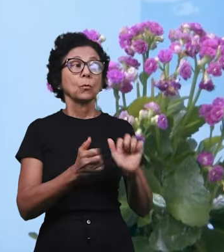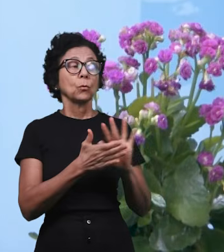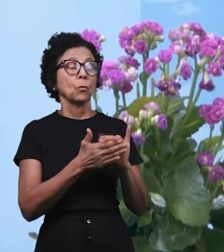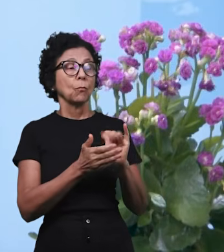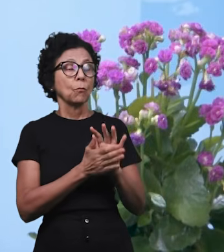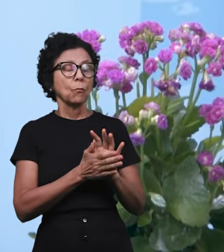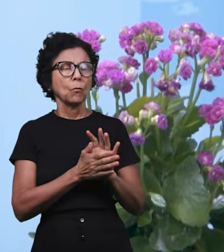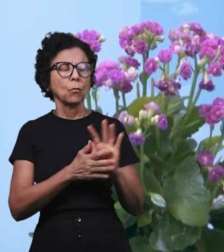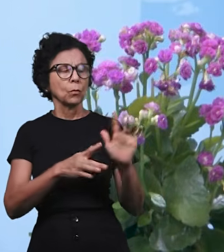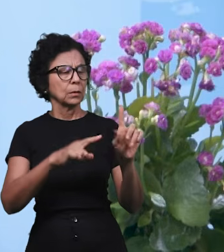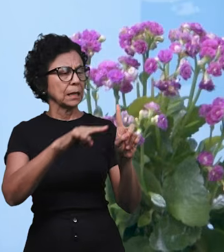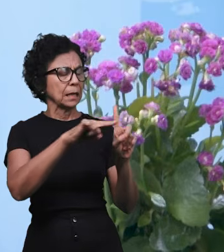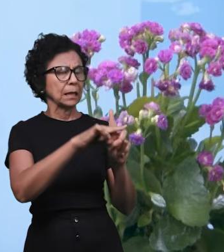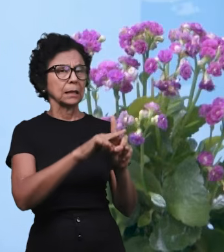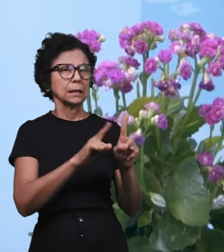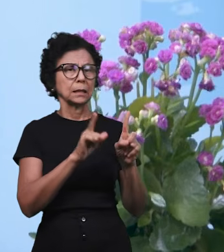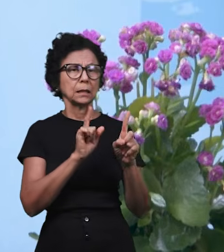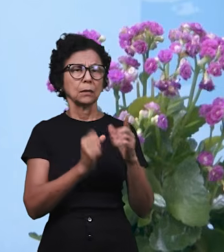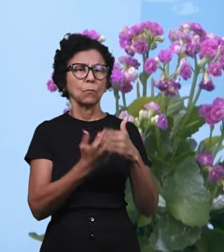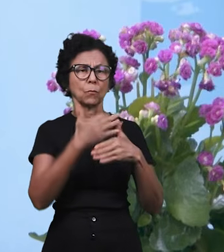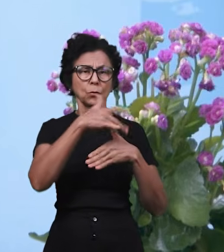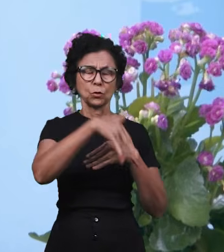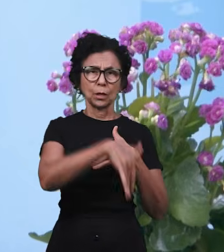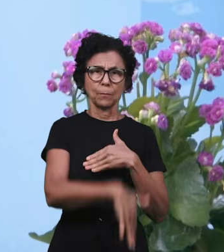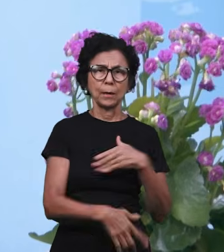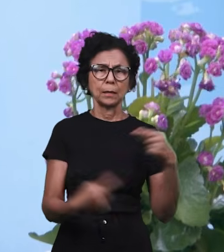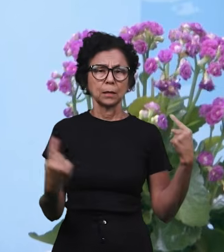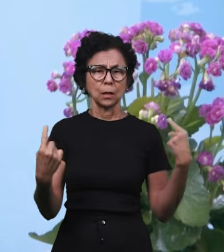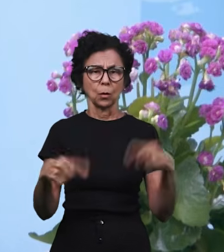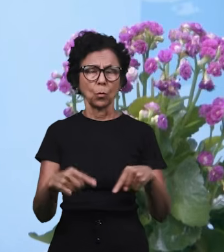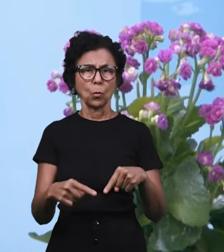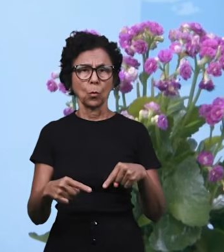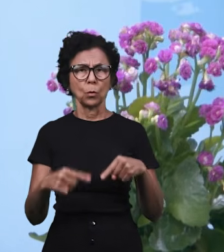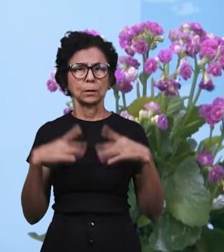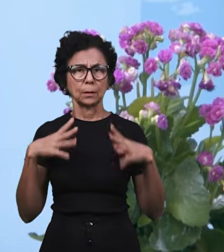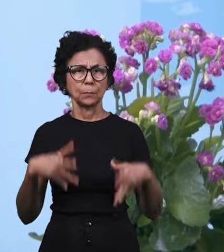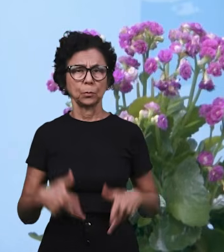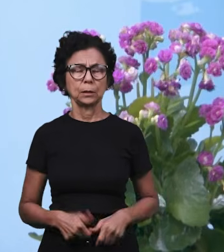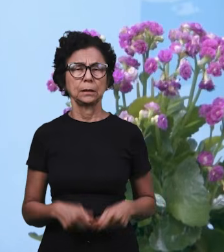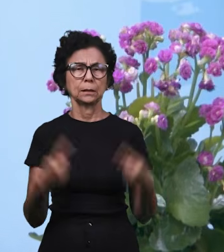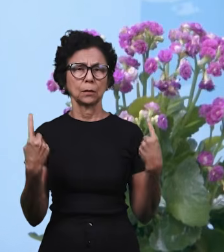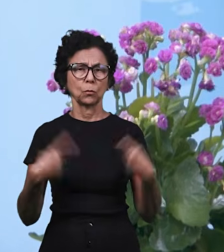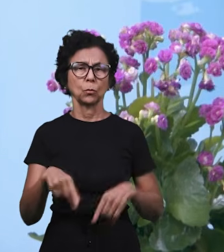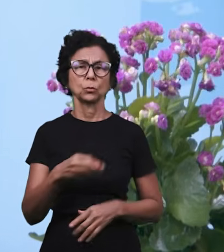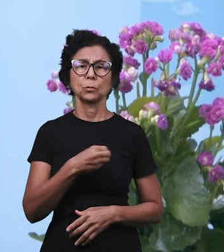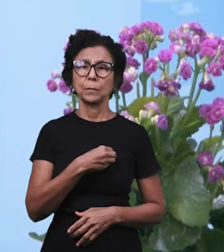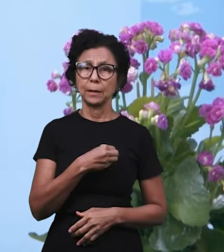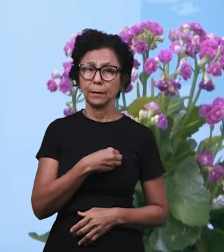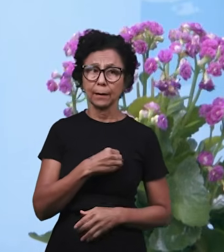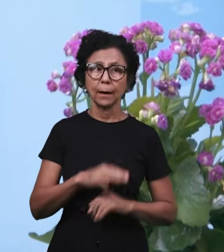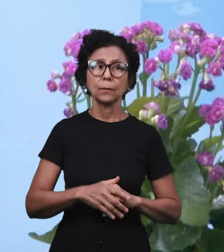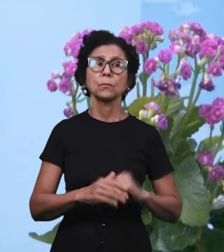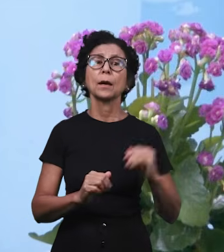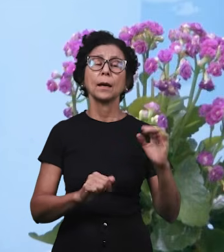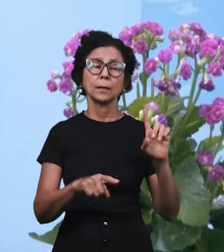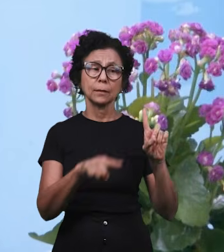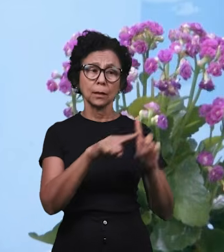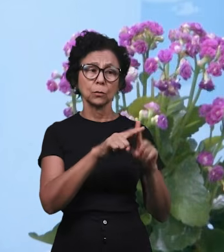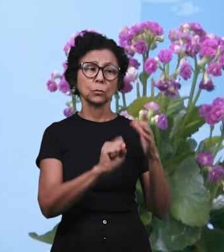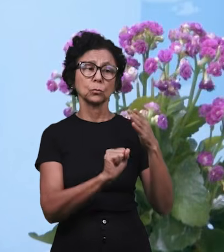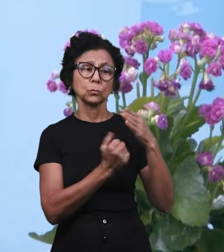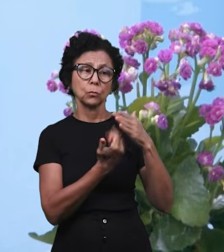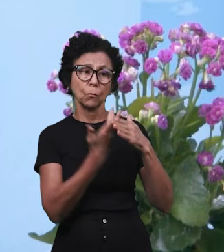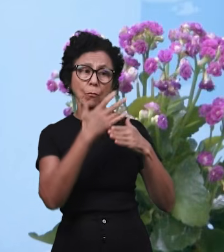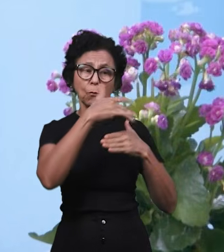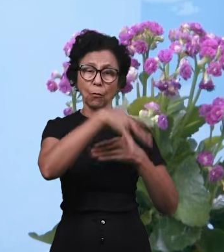no Calvário contra a impureza e o pecado, flui em Jesus crucificado, há uma fonte aberta no Calvário, onde o meu Senhor foi